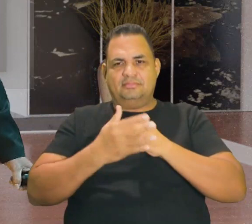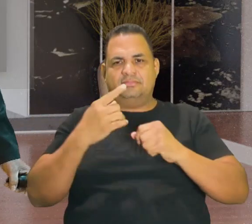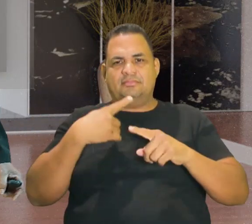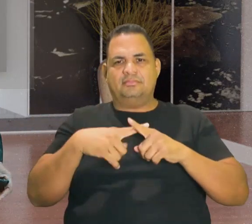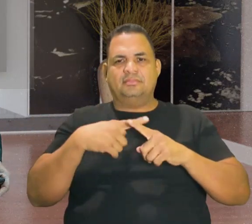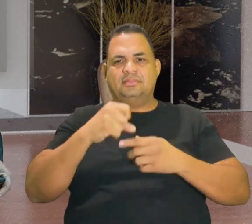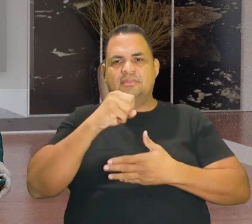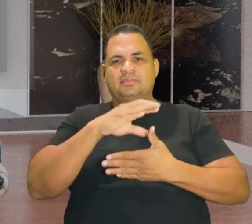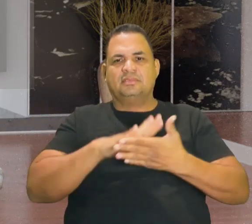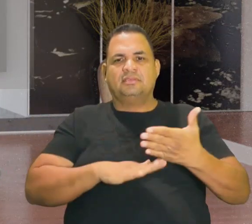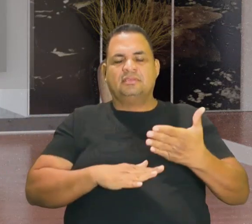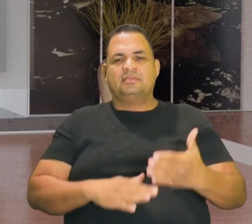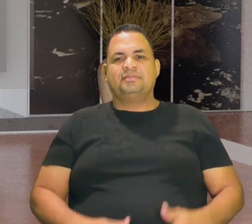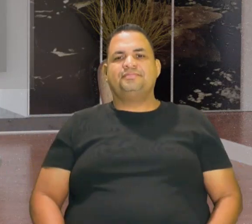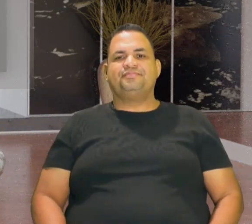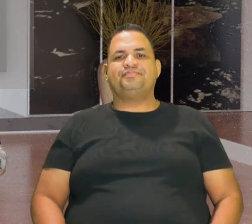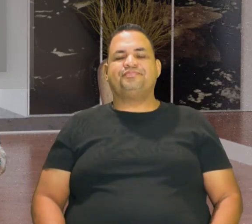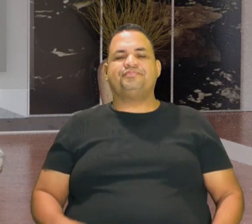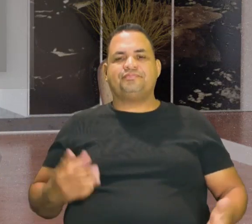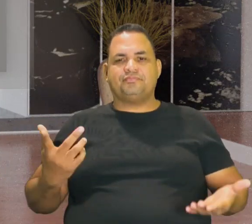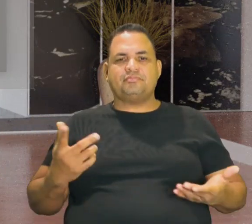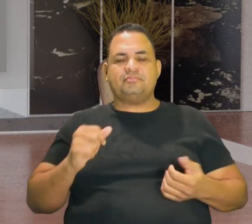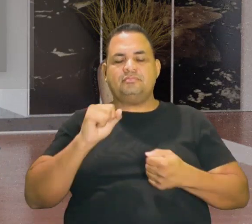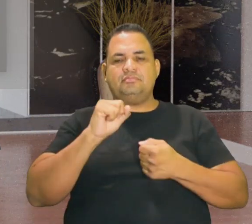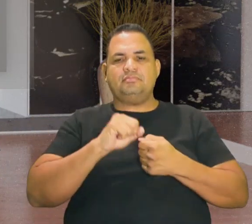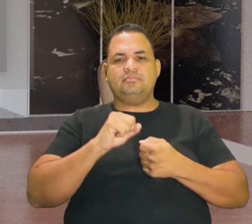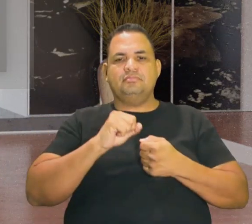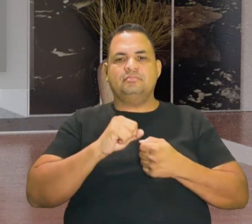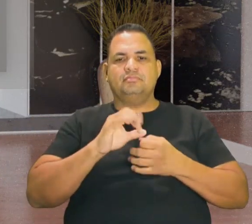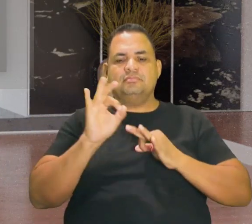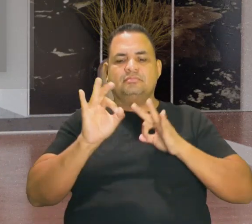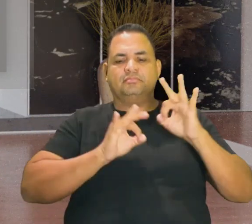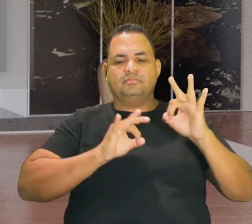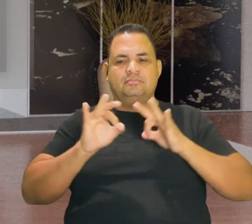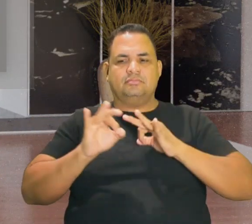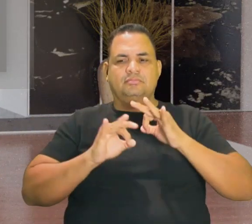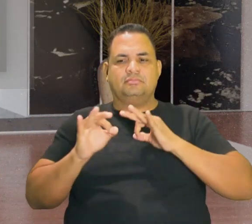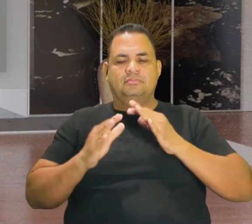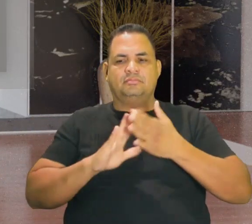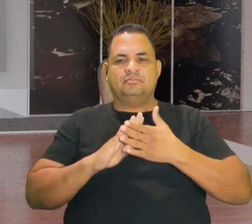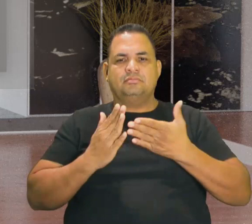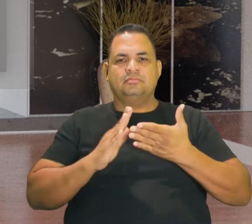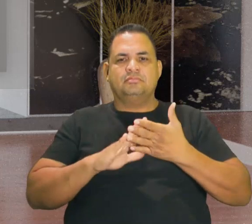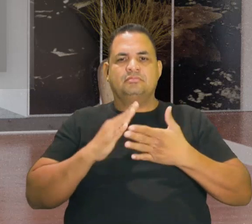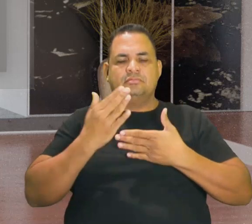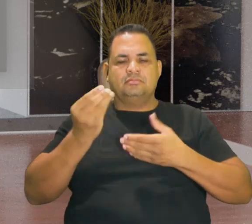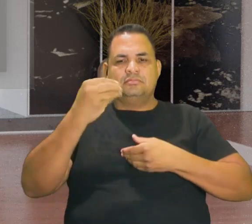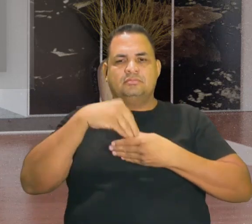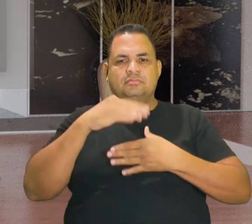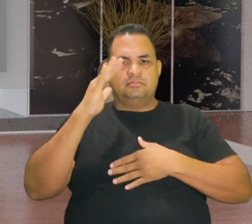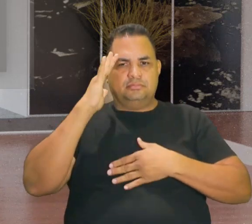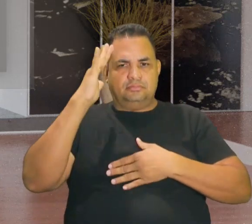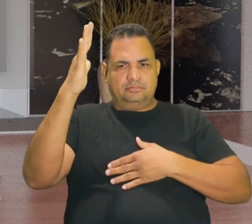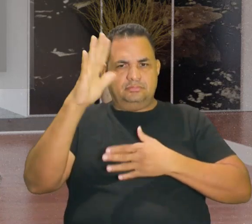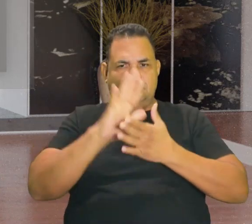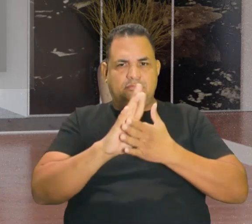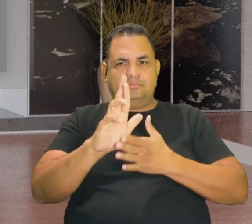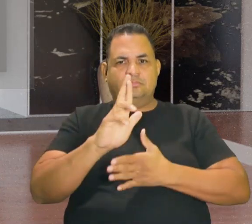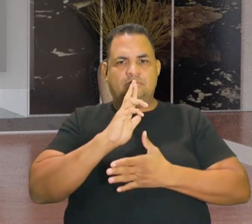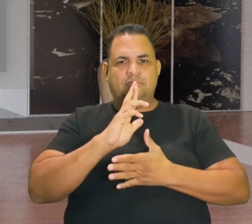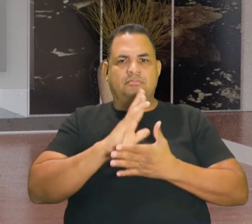questões do Enem elas são produzidas ou criadas uma teoria de resposta